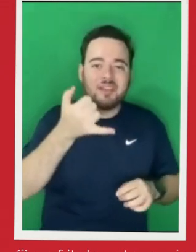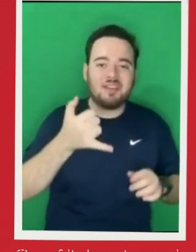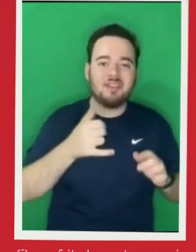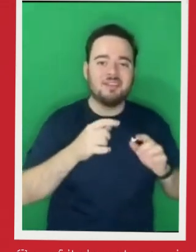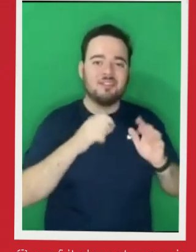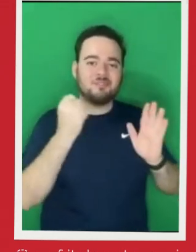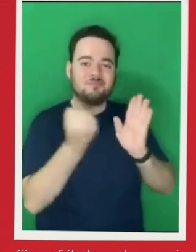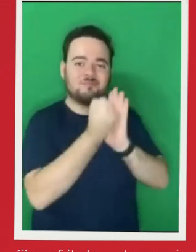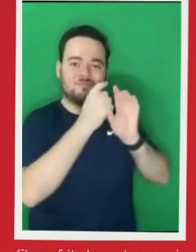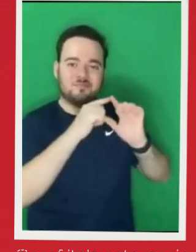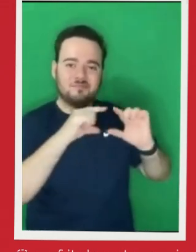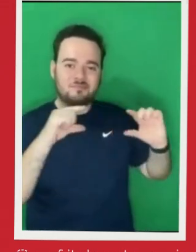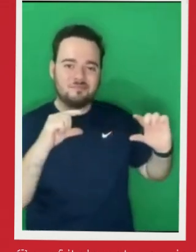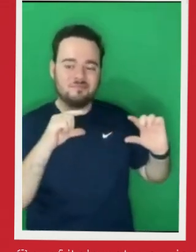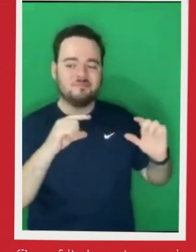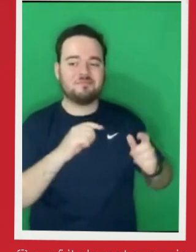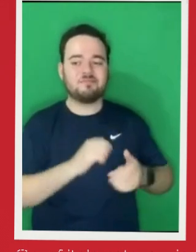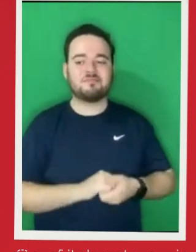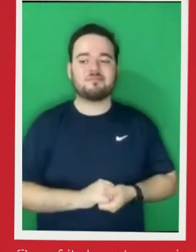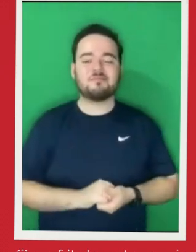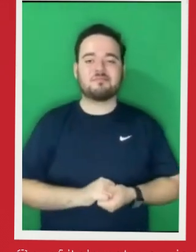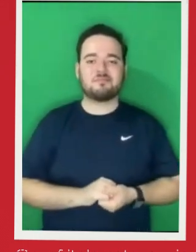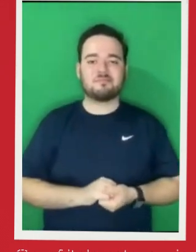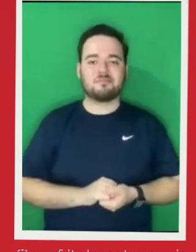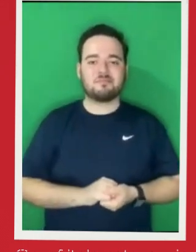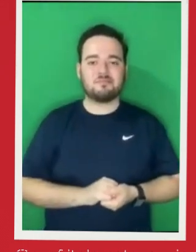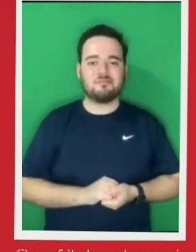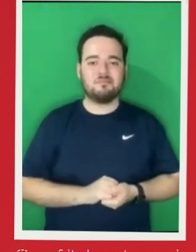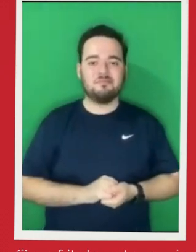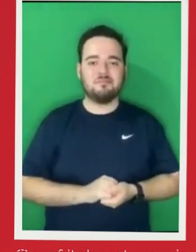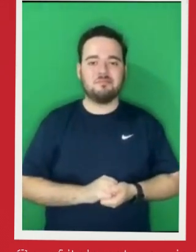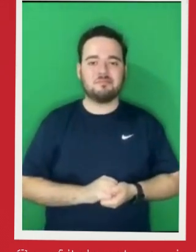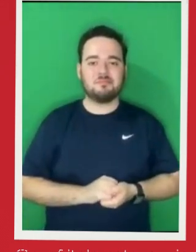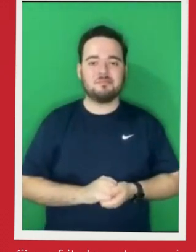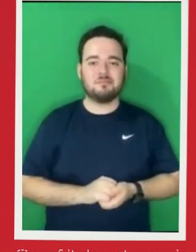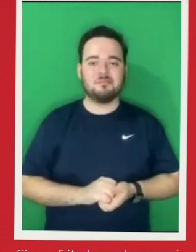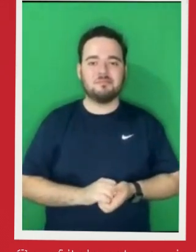fazer, tá? Vamos lá.